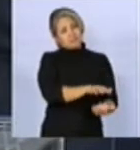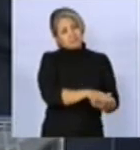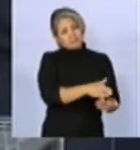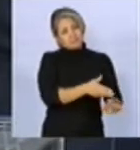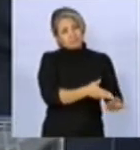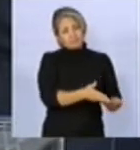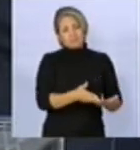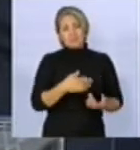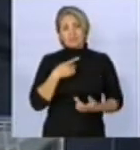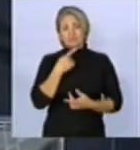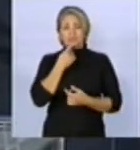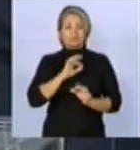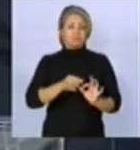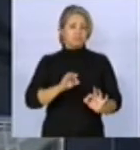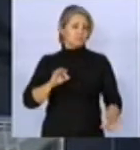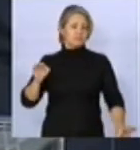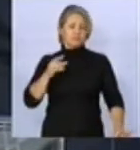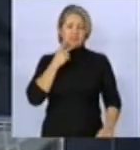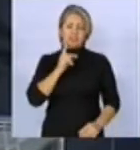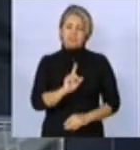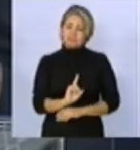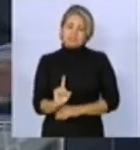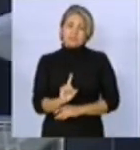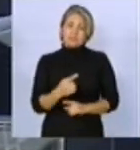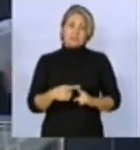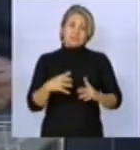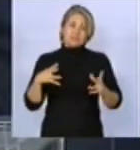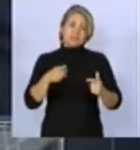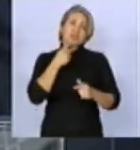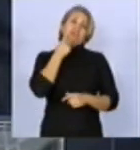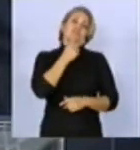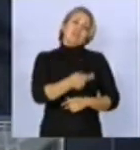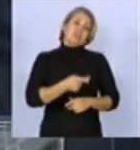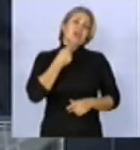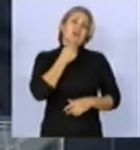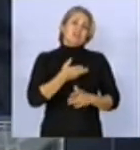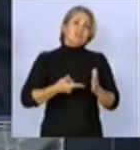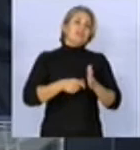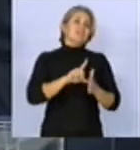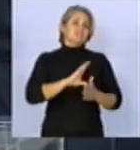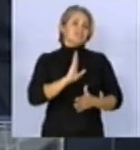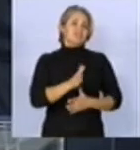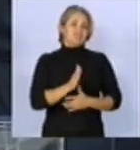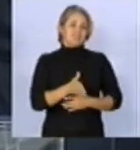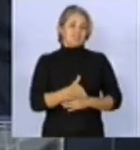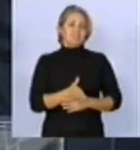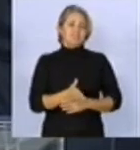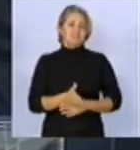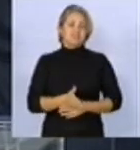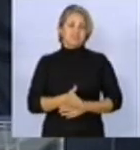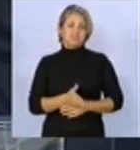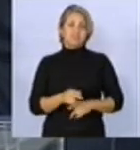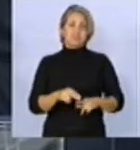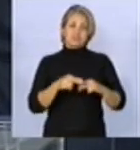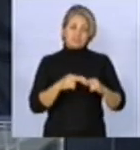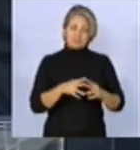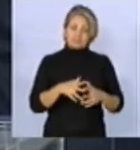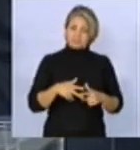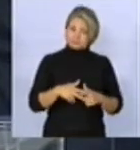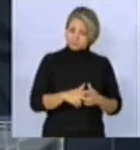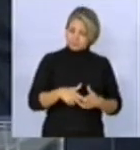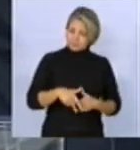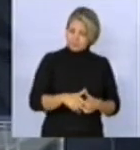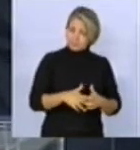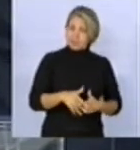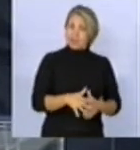eu não vou me alongar muito porque todo Já disseram que eu tinha que dizer já foi dito aqui então essa máquina que